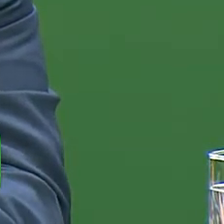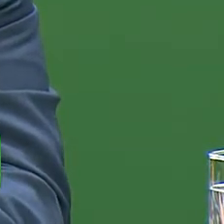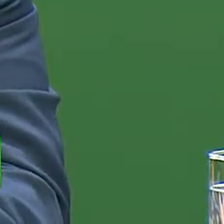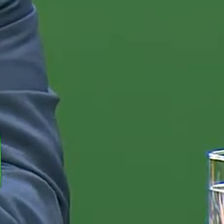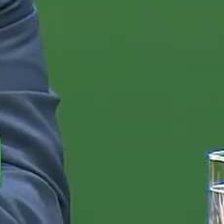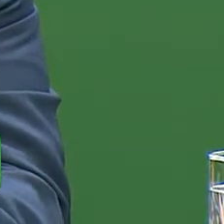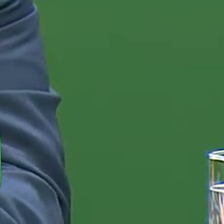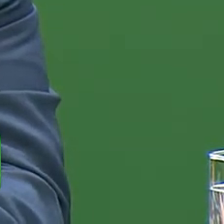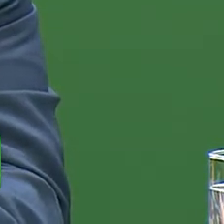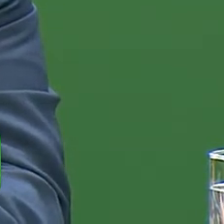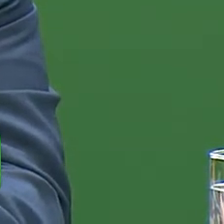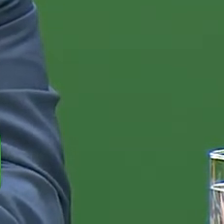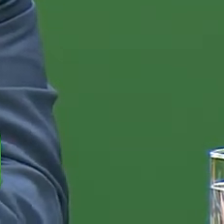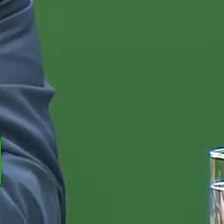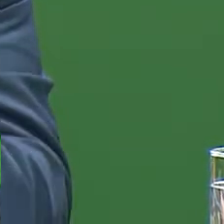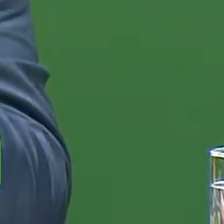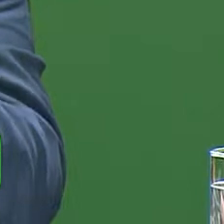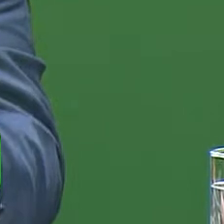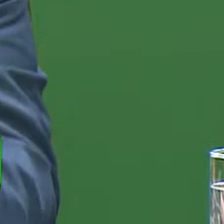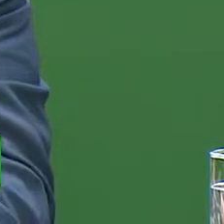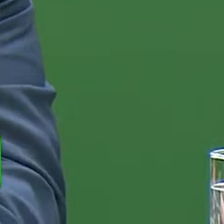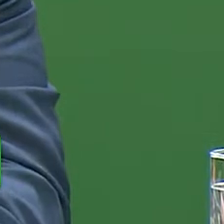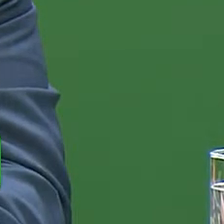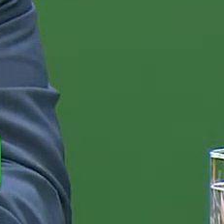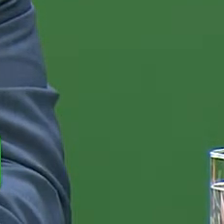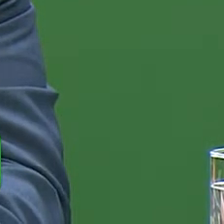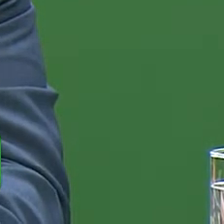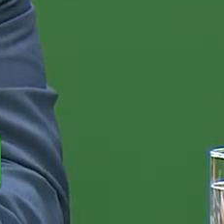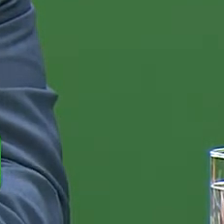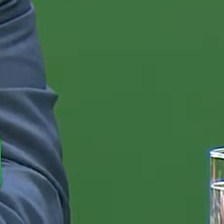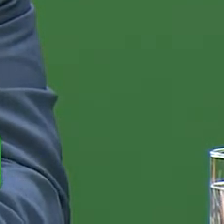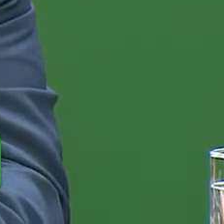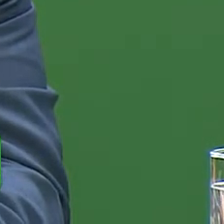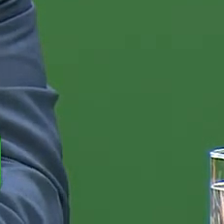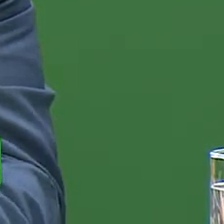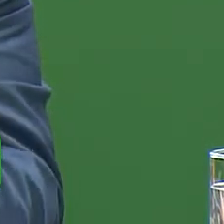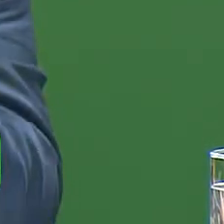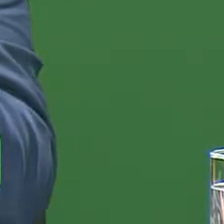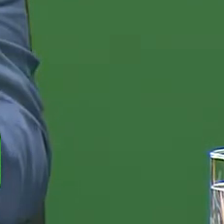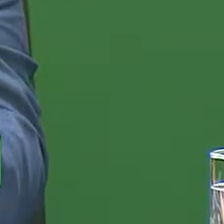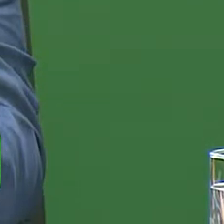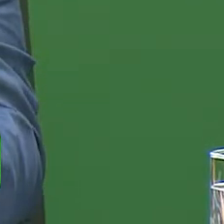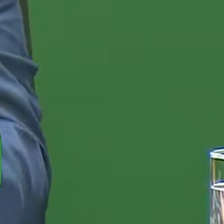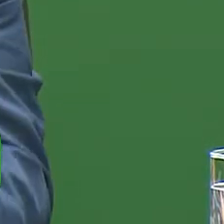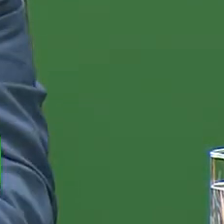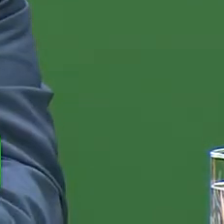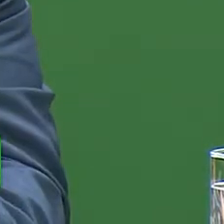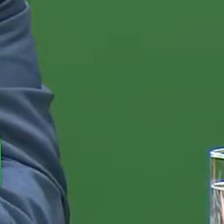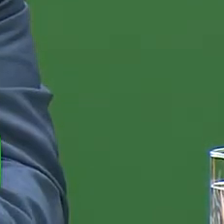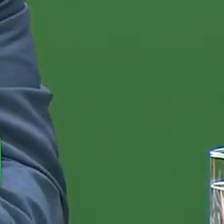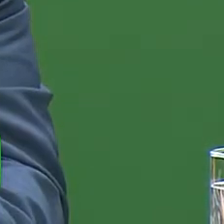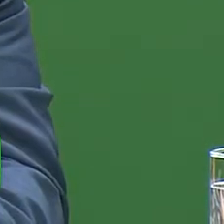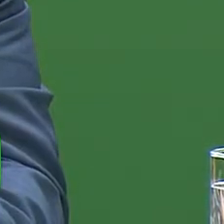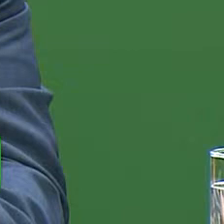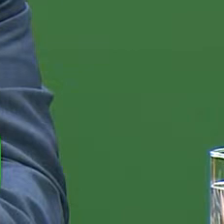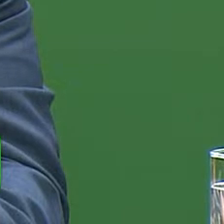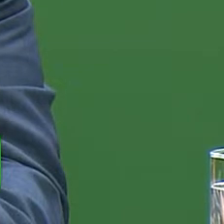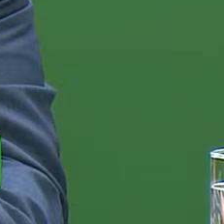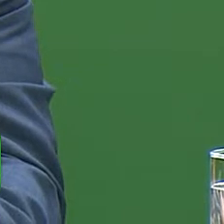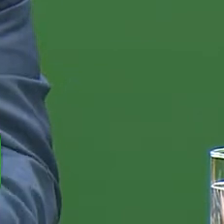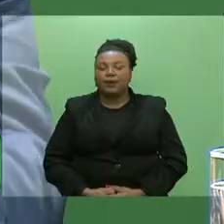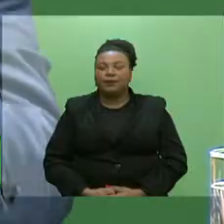certamente o Estado não teria condições de fazer frente a esse tipo de situação com recursos extraordinários oriundos das